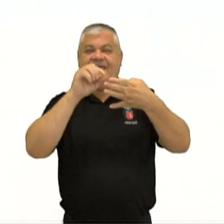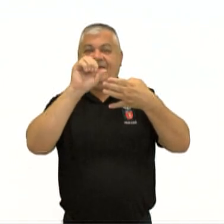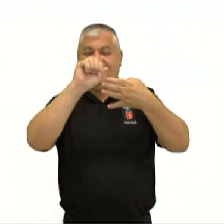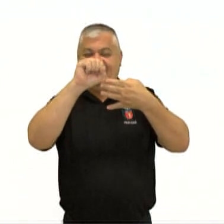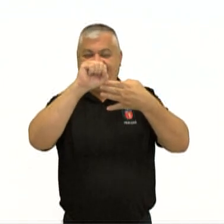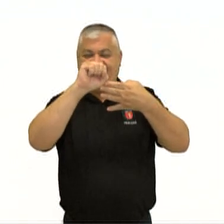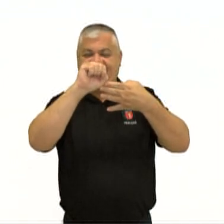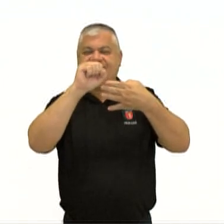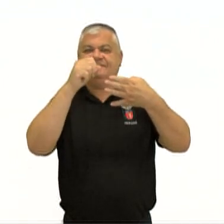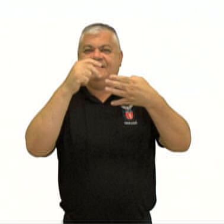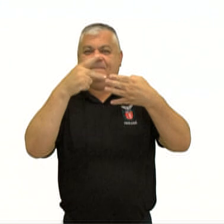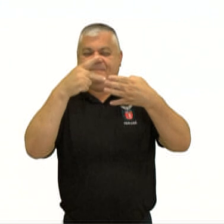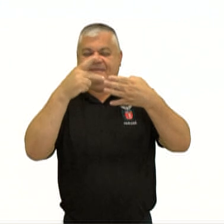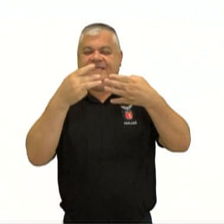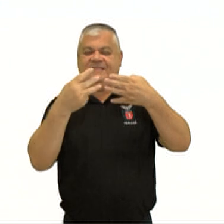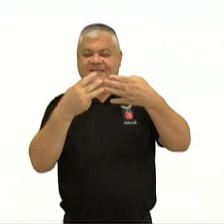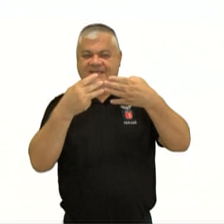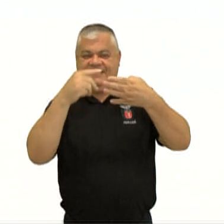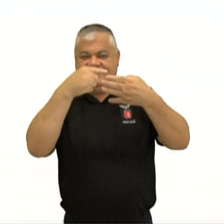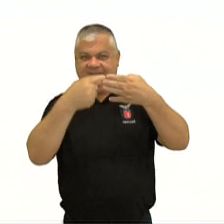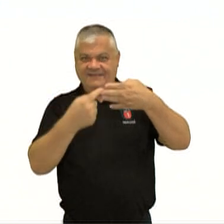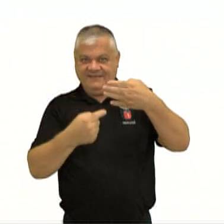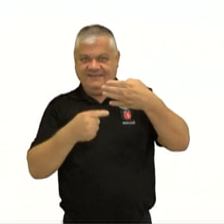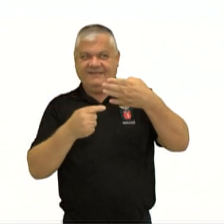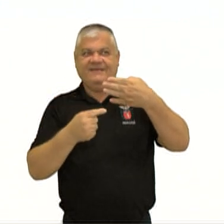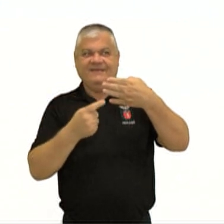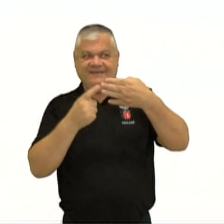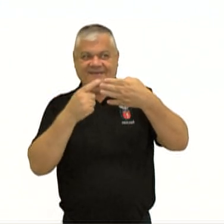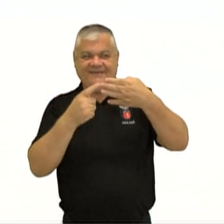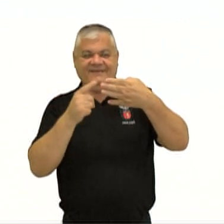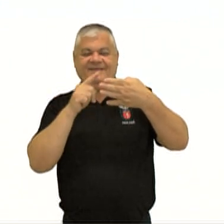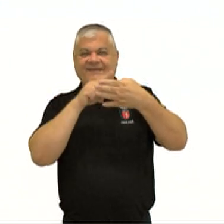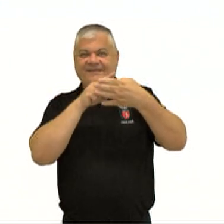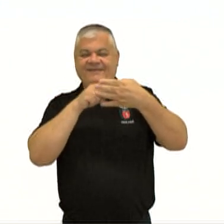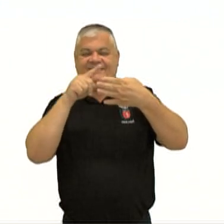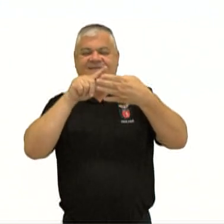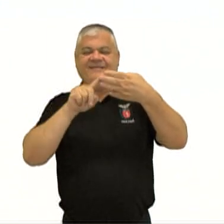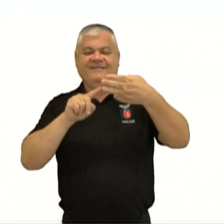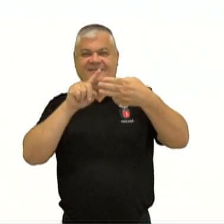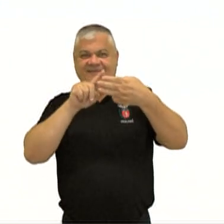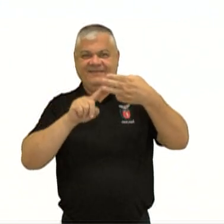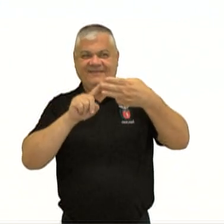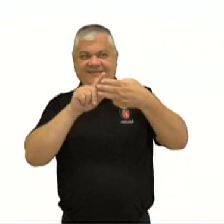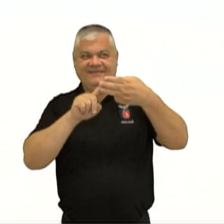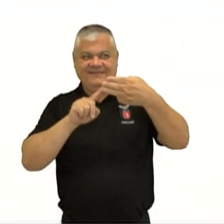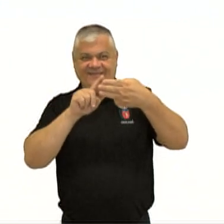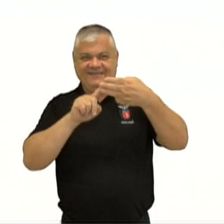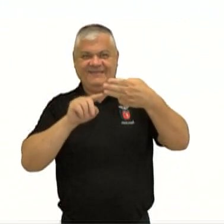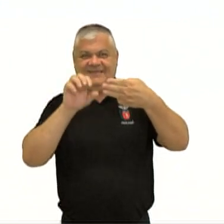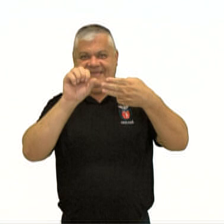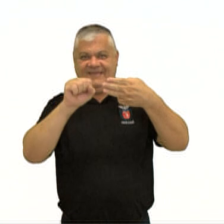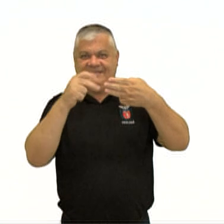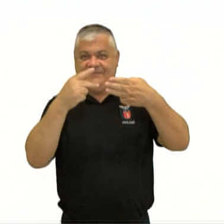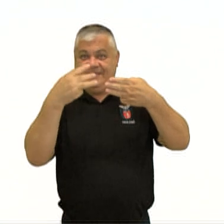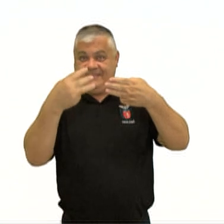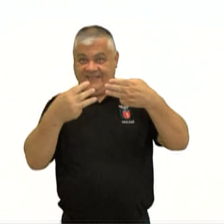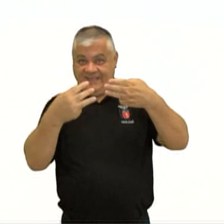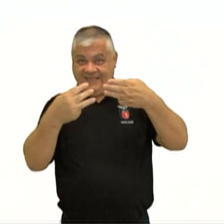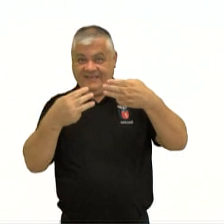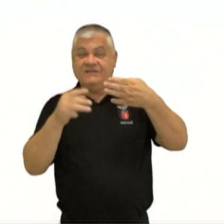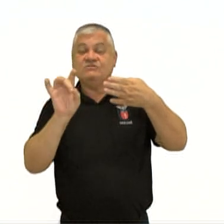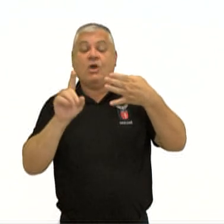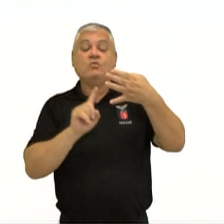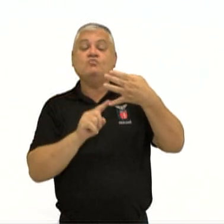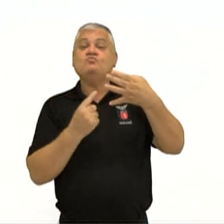então você esconde o seu dedão, o seu polegar, e aí você tem a hibridização SP3, é somente